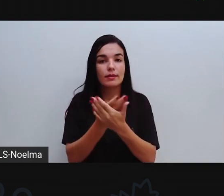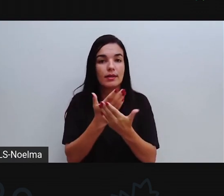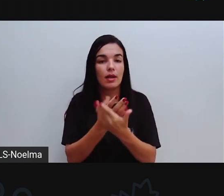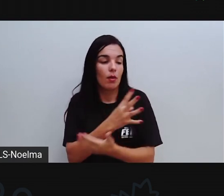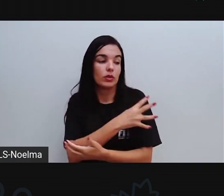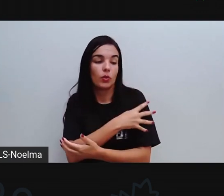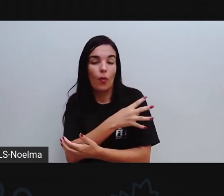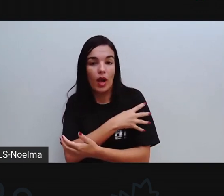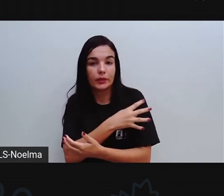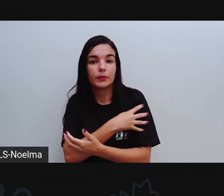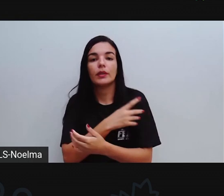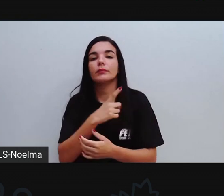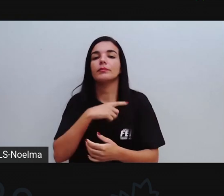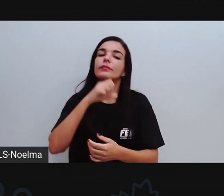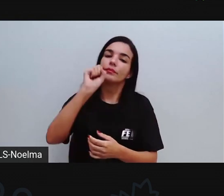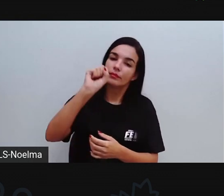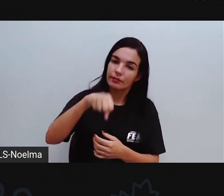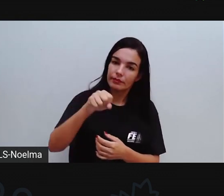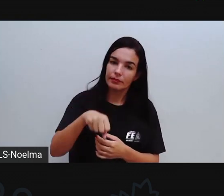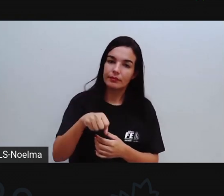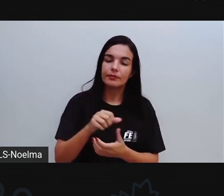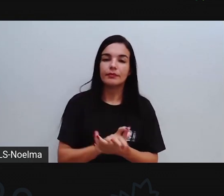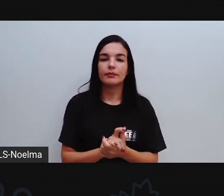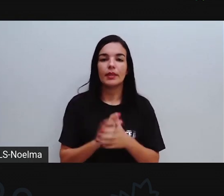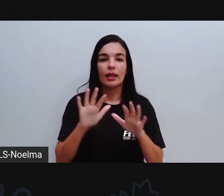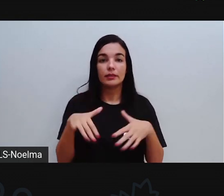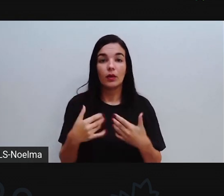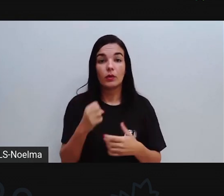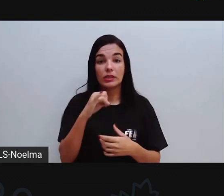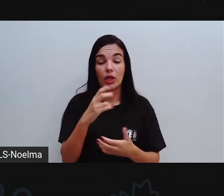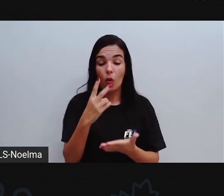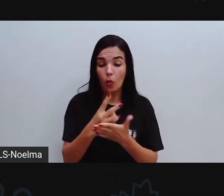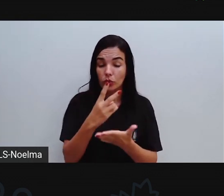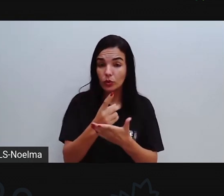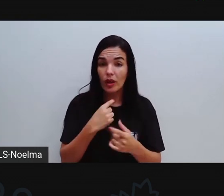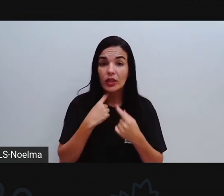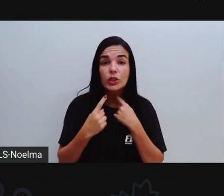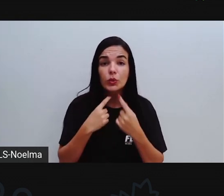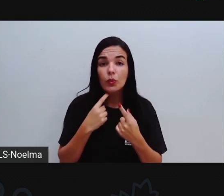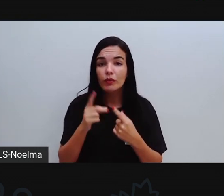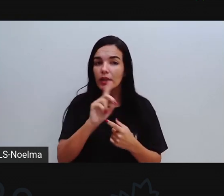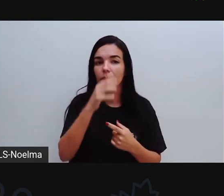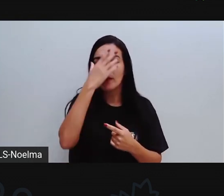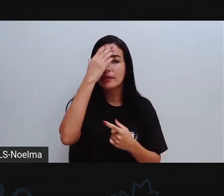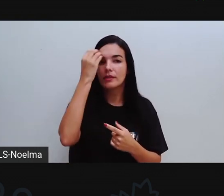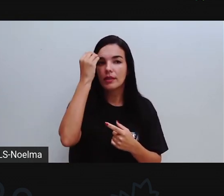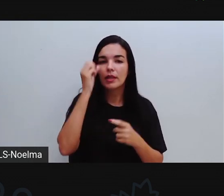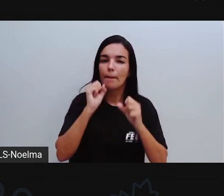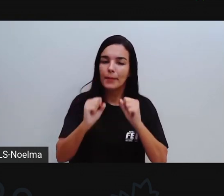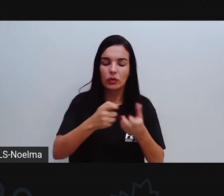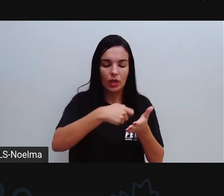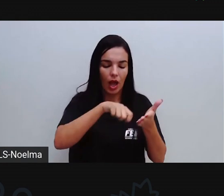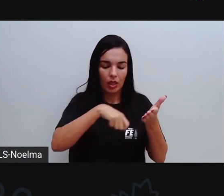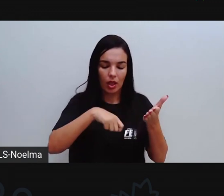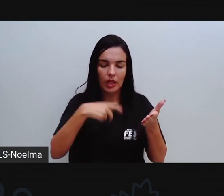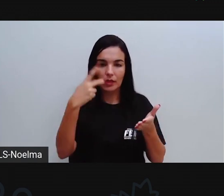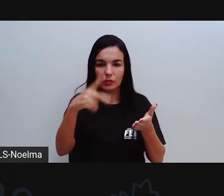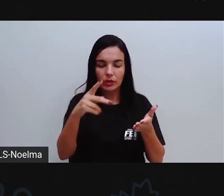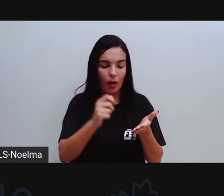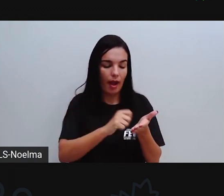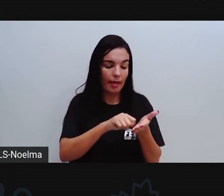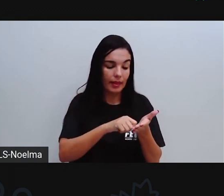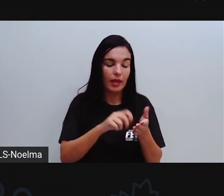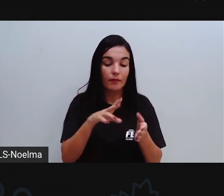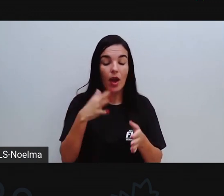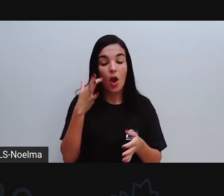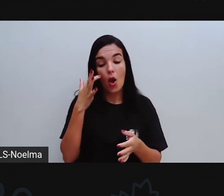tem apresentado aqui para vocês, certo? E se mesmo assim vocês sentirem alguma dúvida, não se esqueçam. Façam as anotações no seu caderno, façam